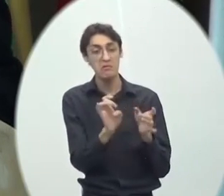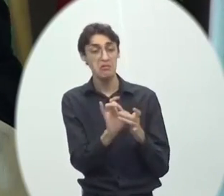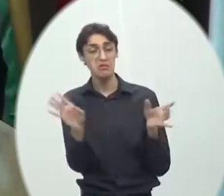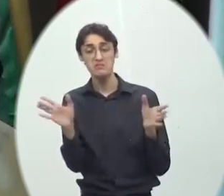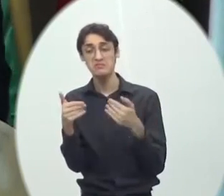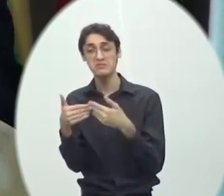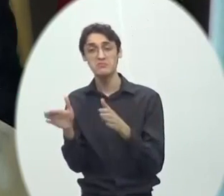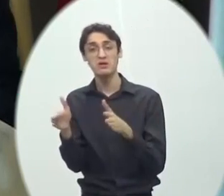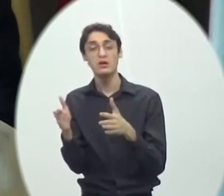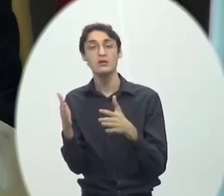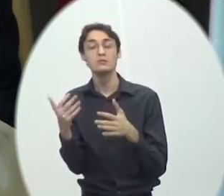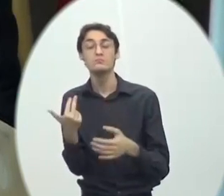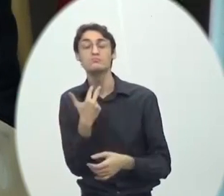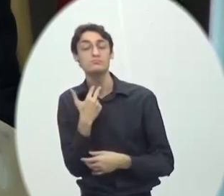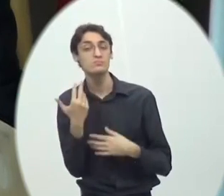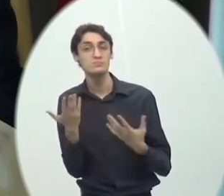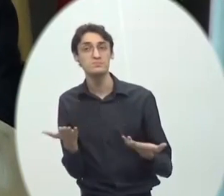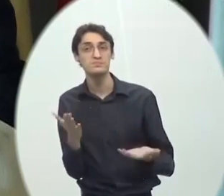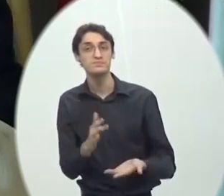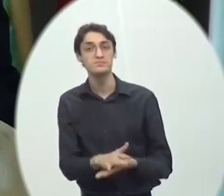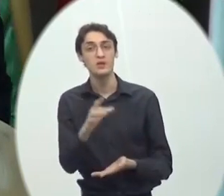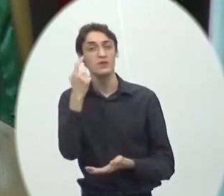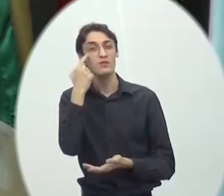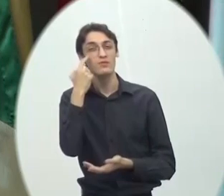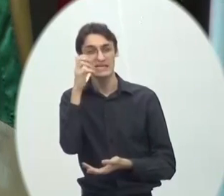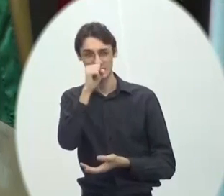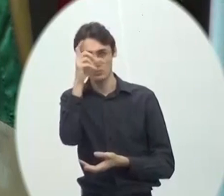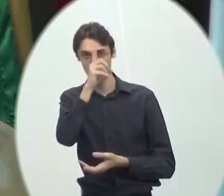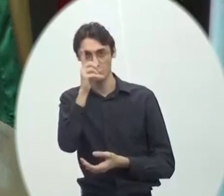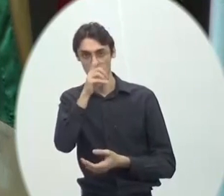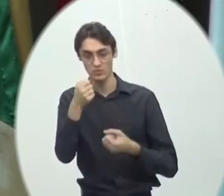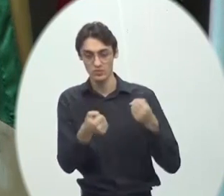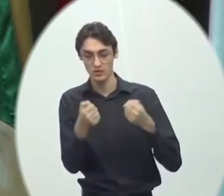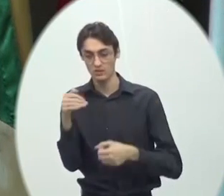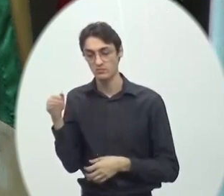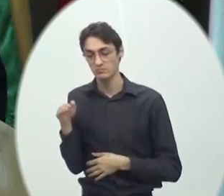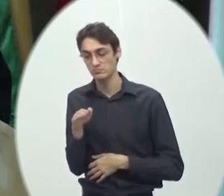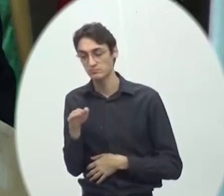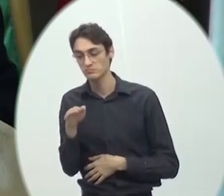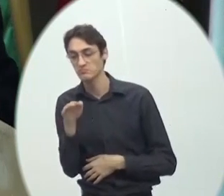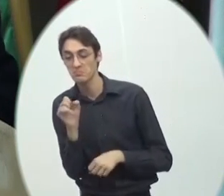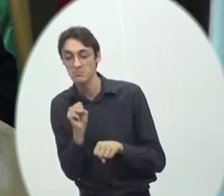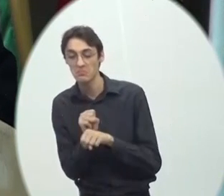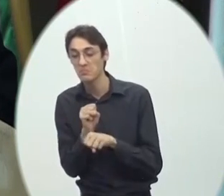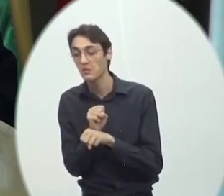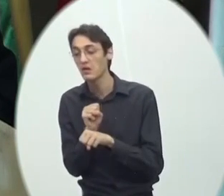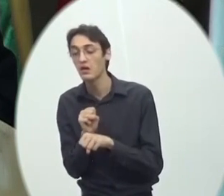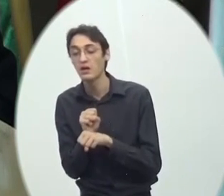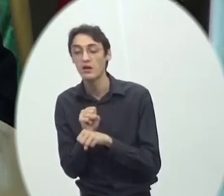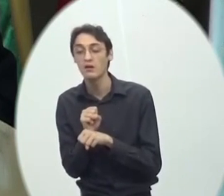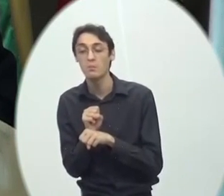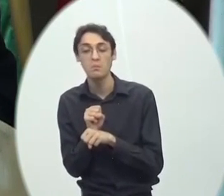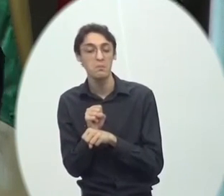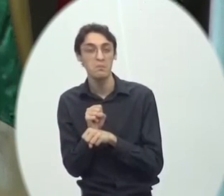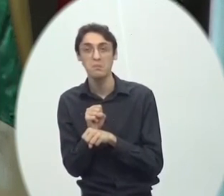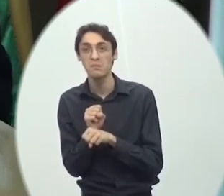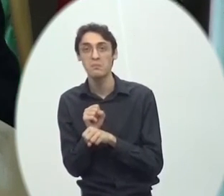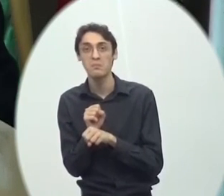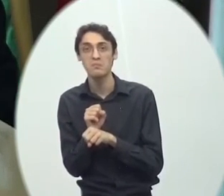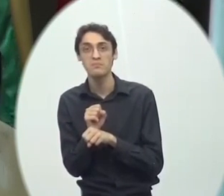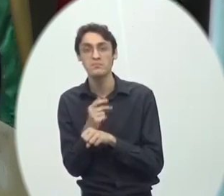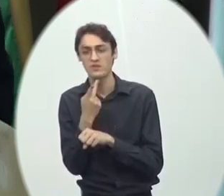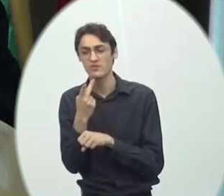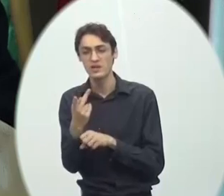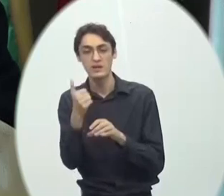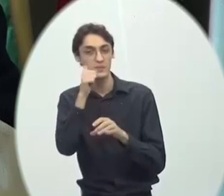lá para ver se pelo menos deixar o final de semana aberto. Fui o último carro até, esperei, voltou. Tá, eu falei para a